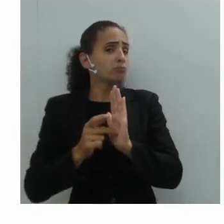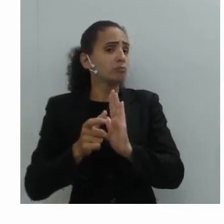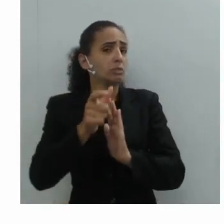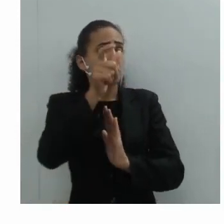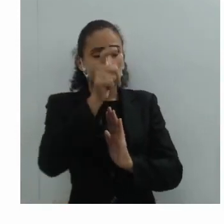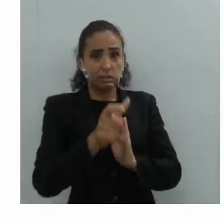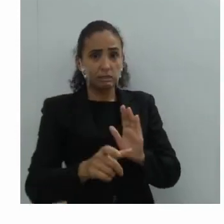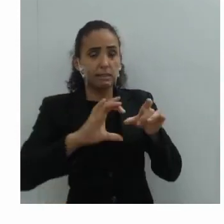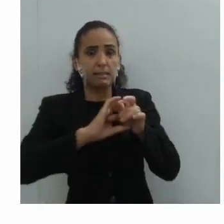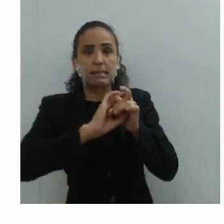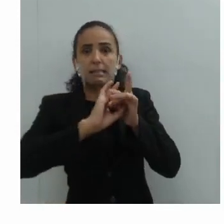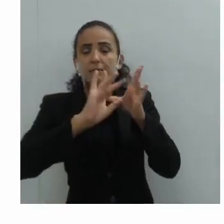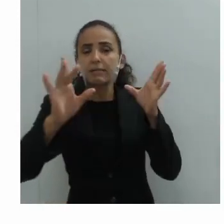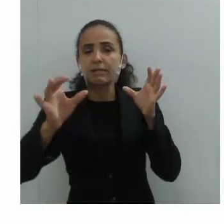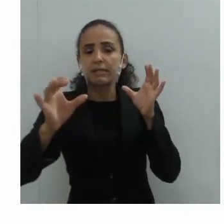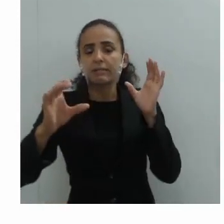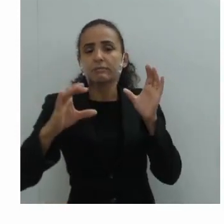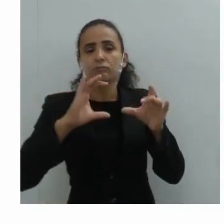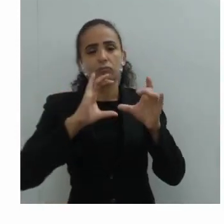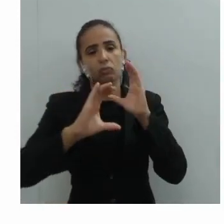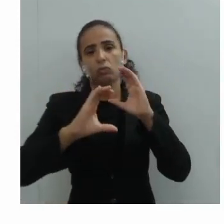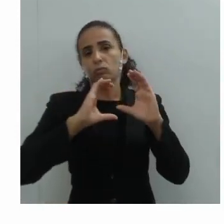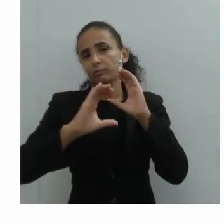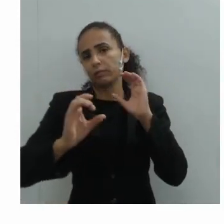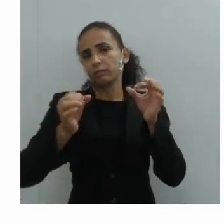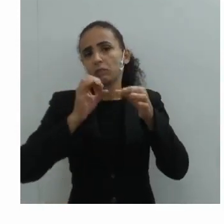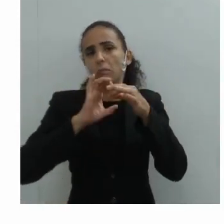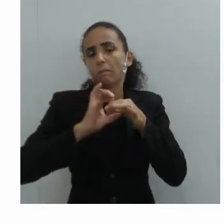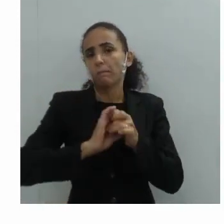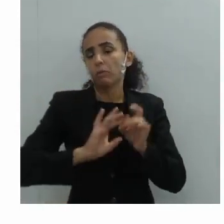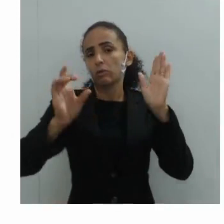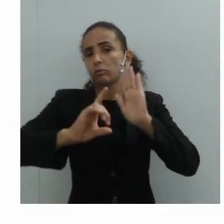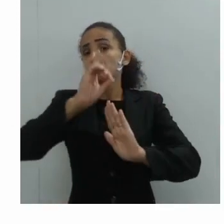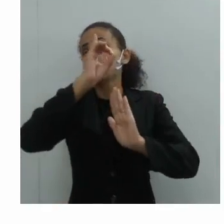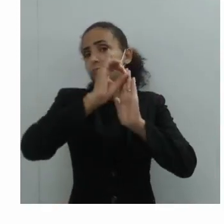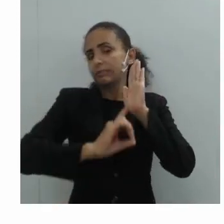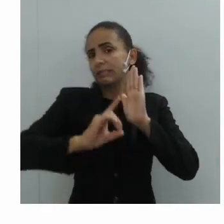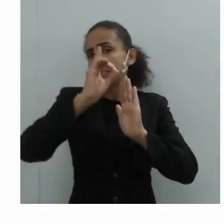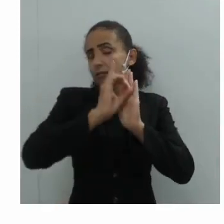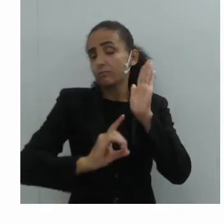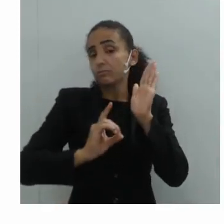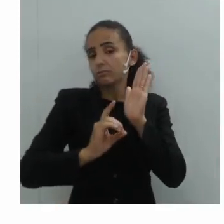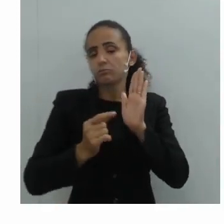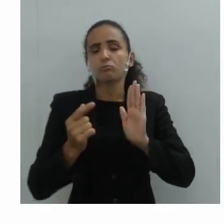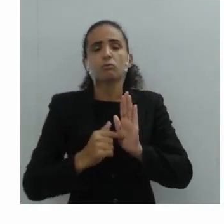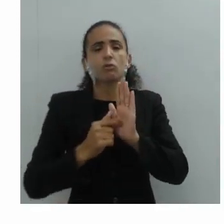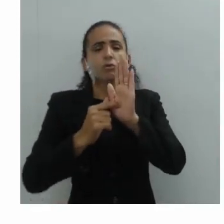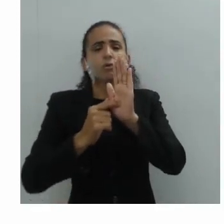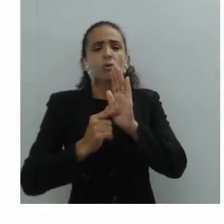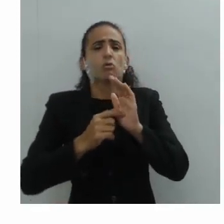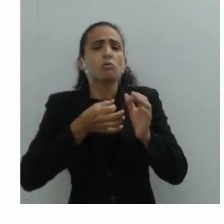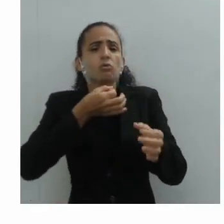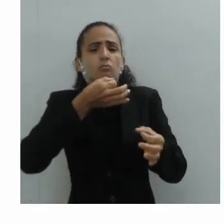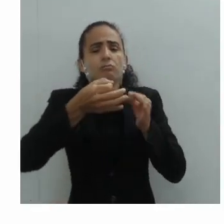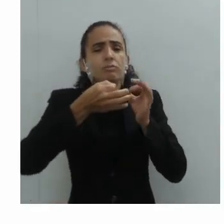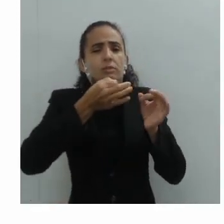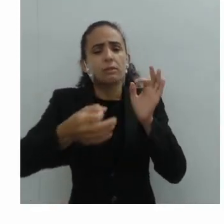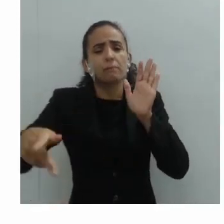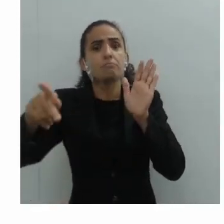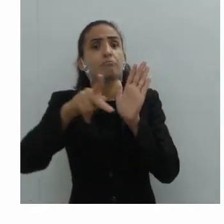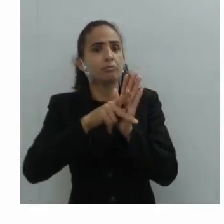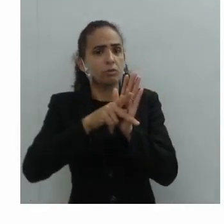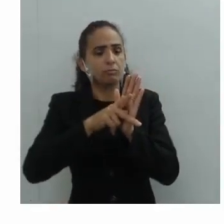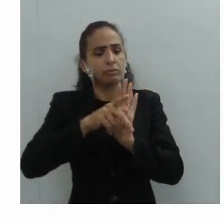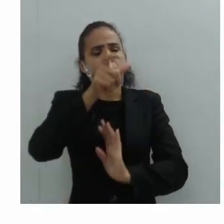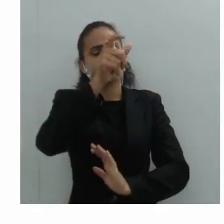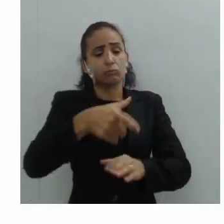A liberdade de expressão, significa o direito de exteriorizar a opinião pessoal